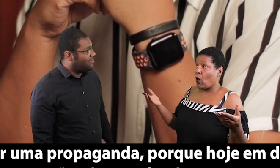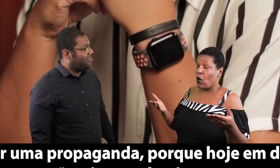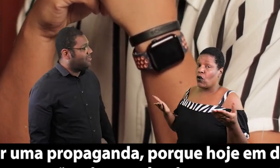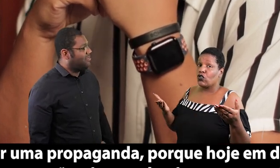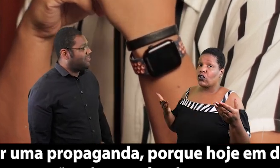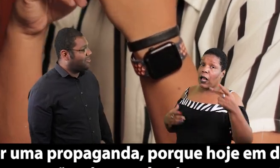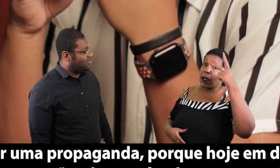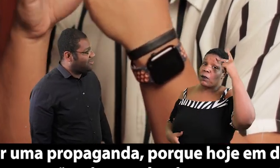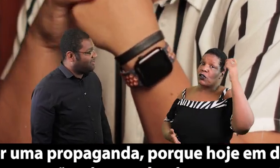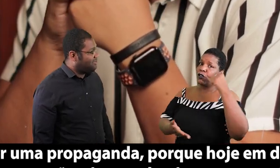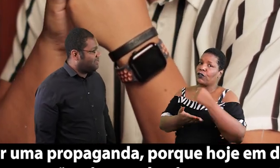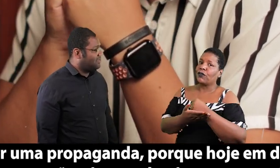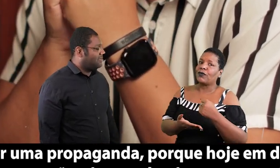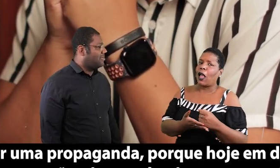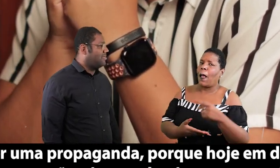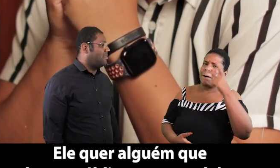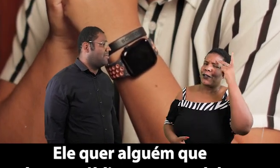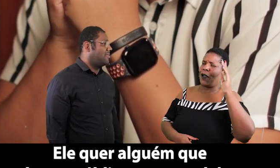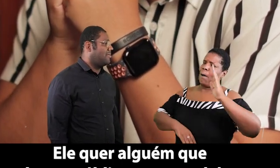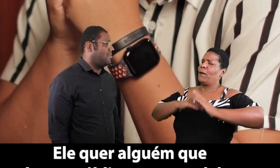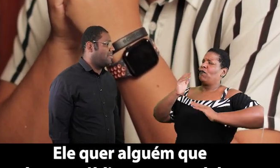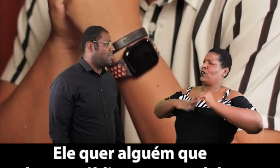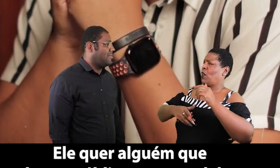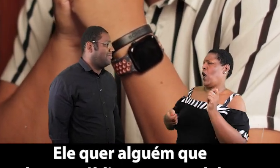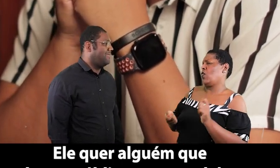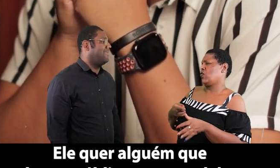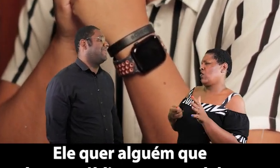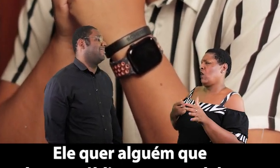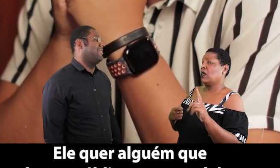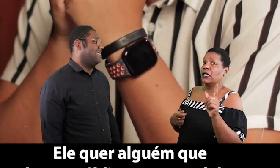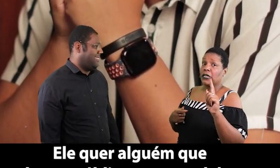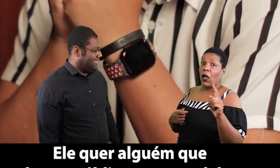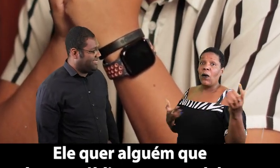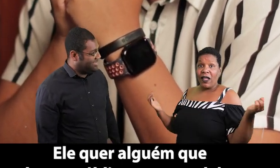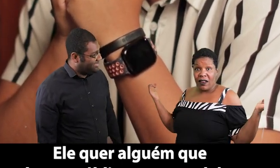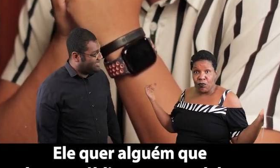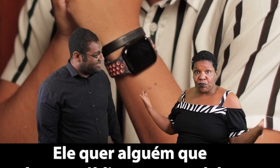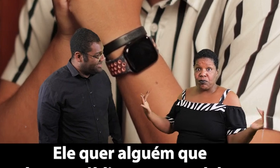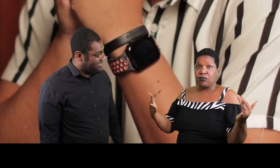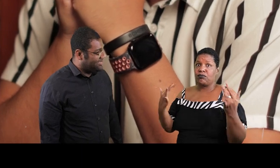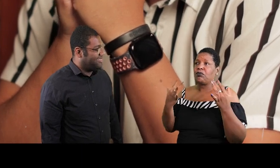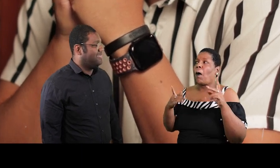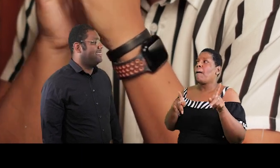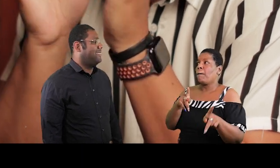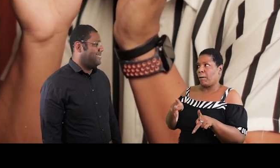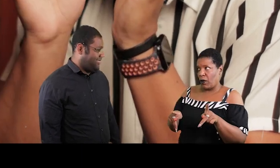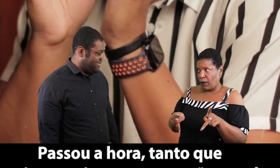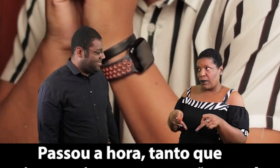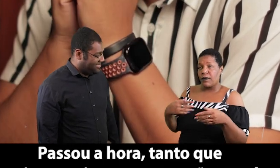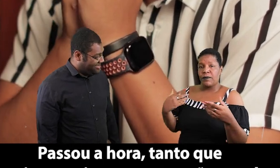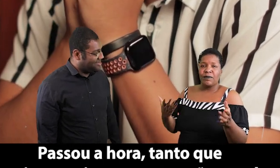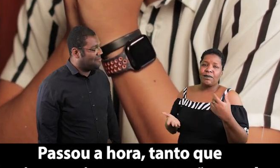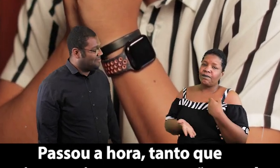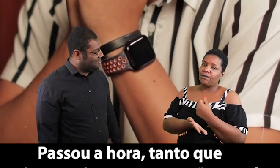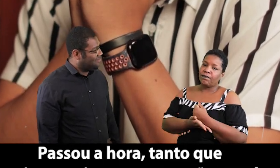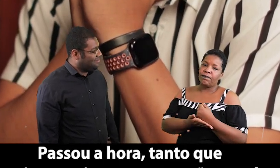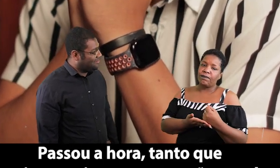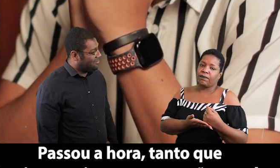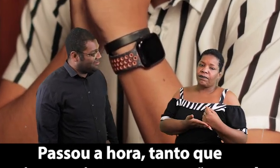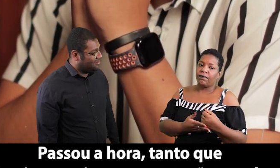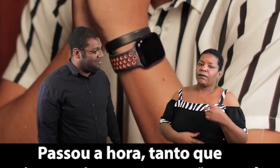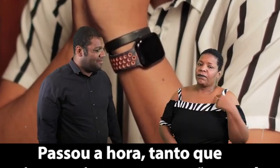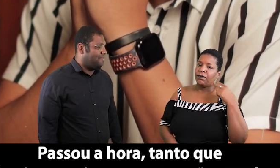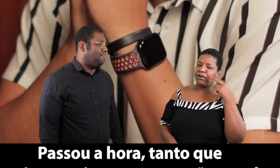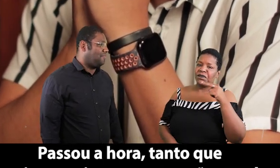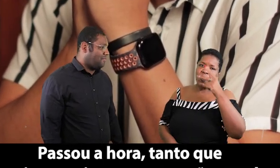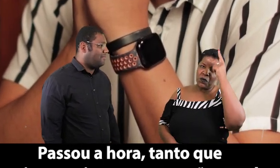o contratante, ele não só quer alguém que toque bem. Ele quer alguém que leve público pra casa dele. Passou a hora, tanto que você vai ver